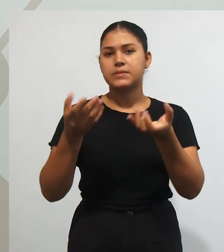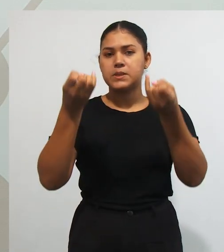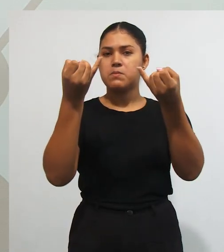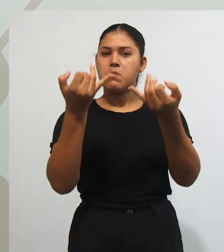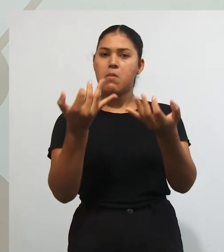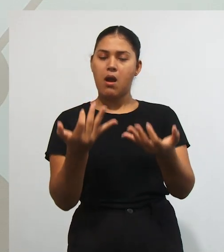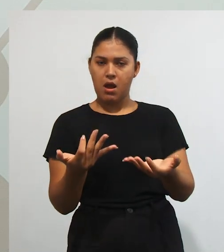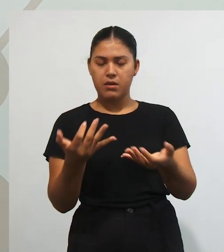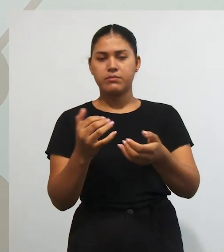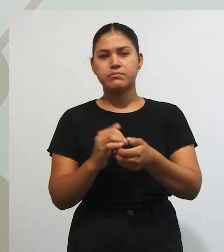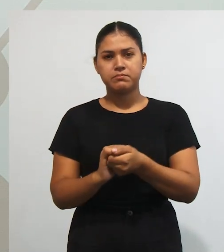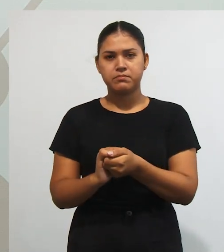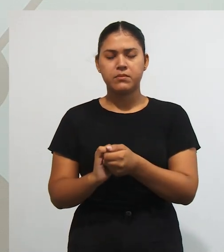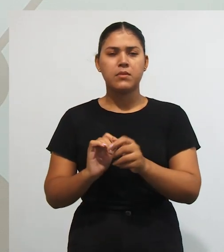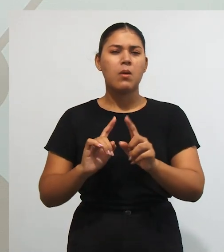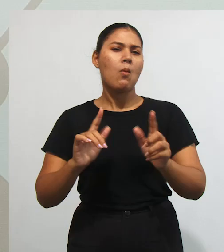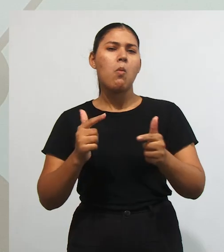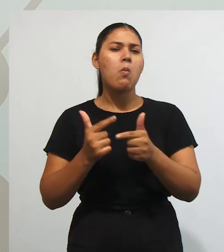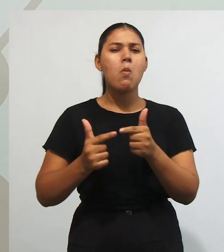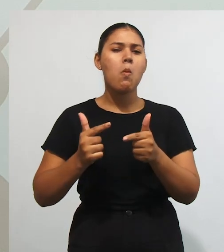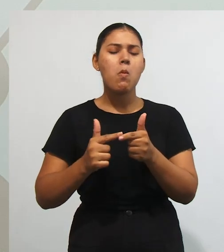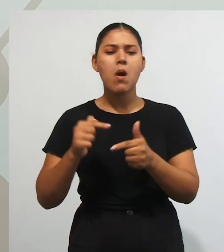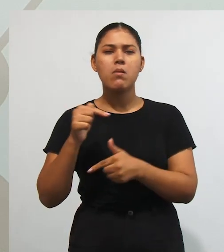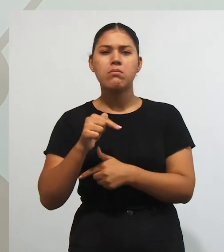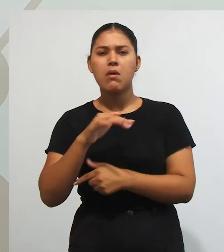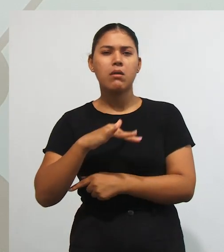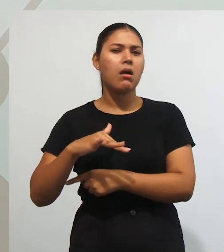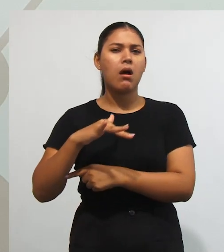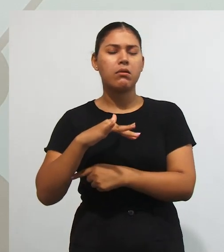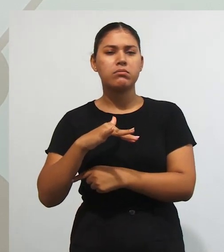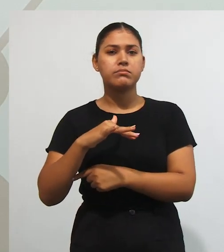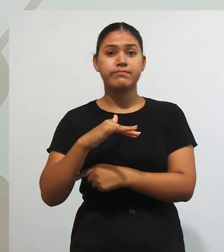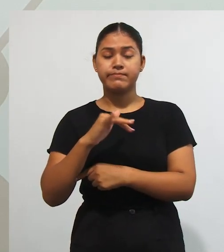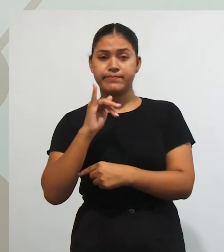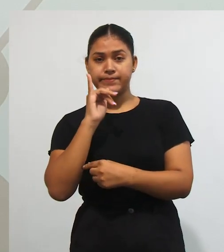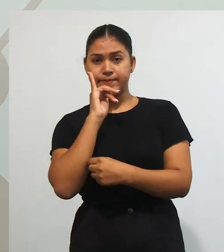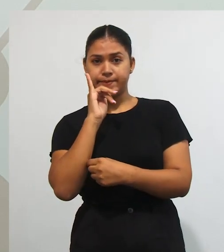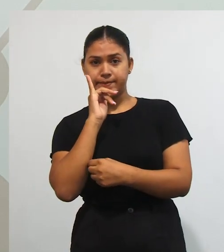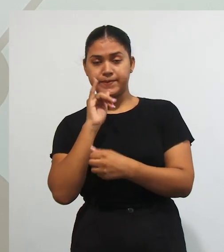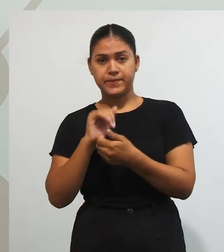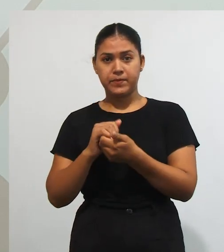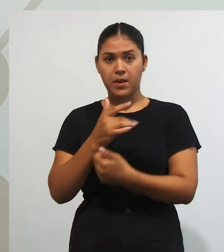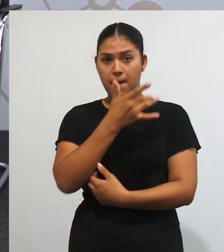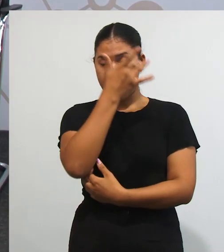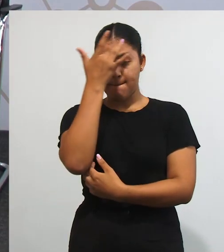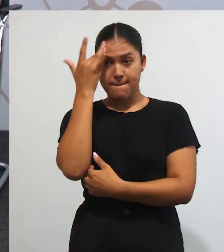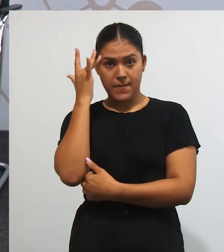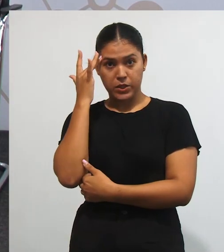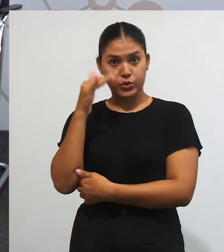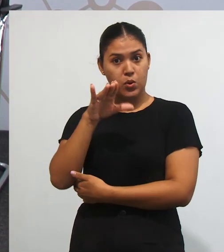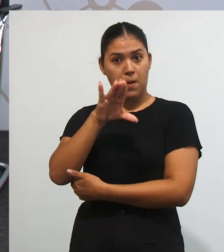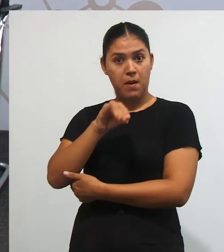dessa concepção está, na verdade, no fato de o usuário da língua